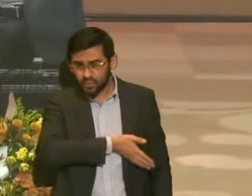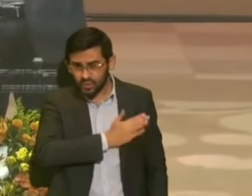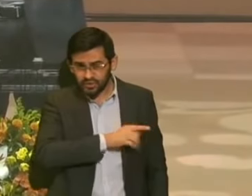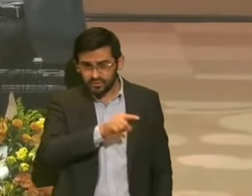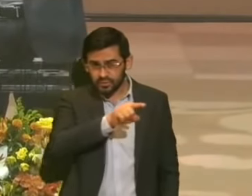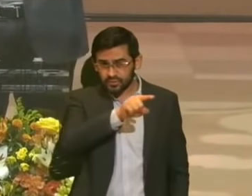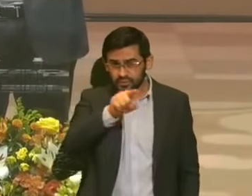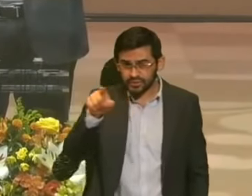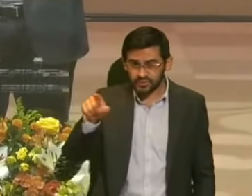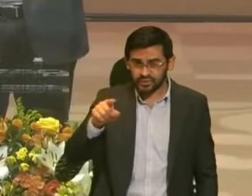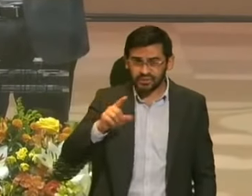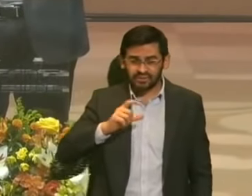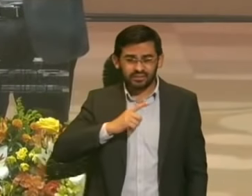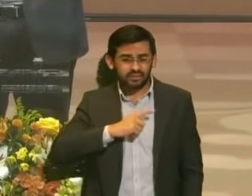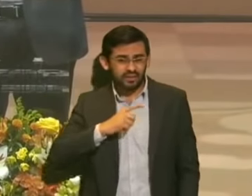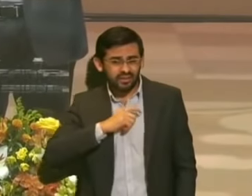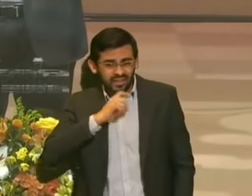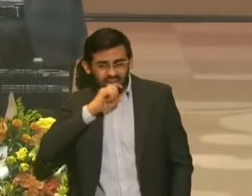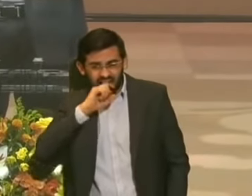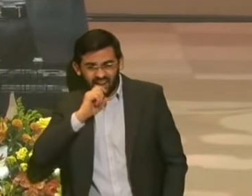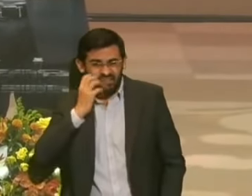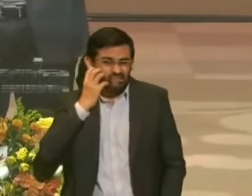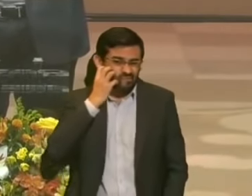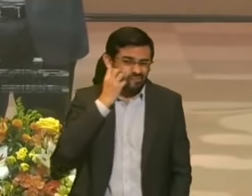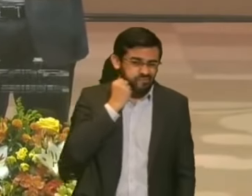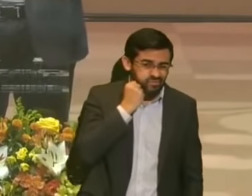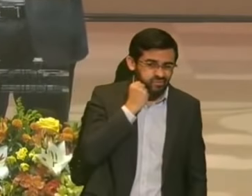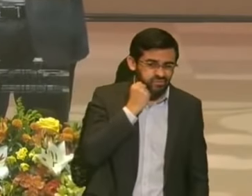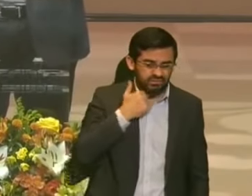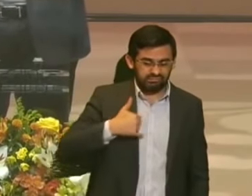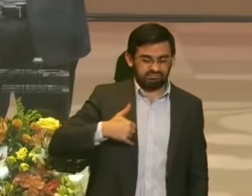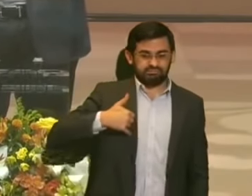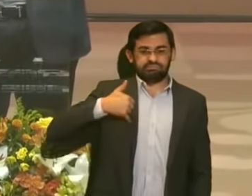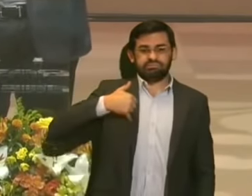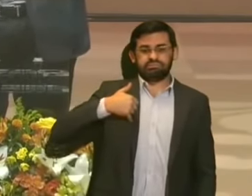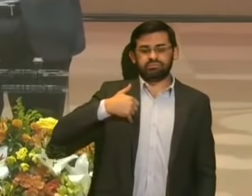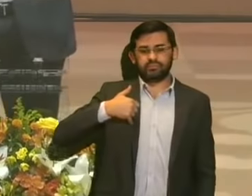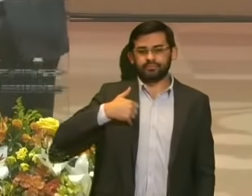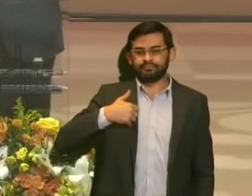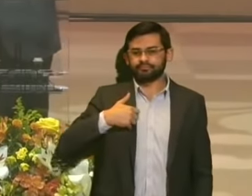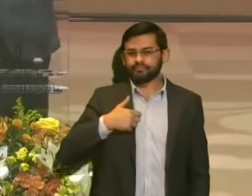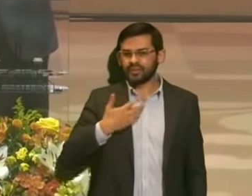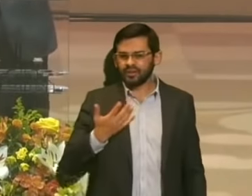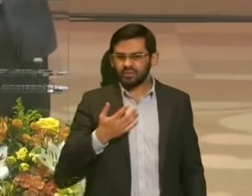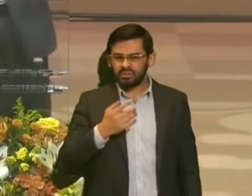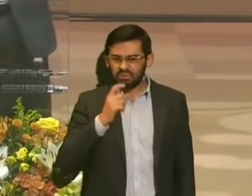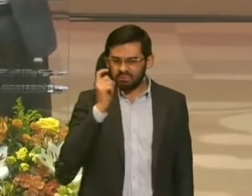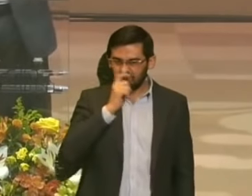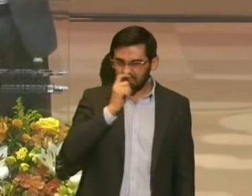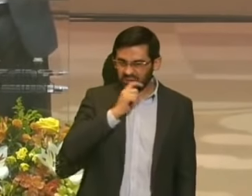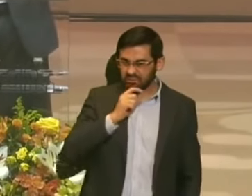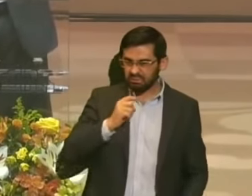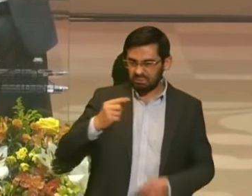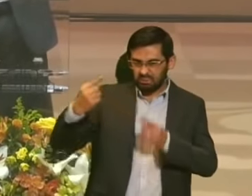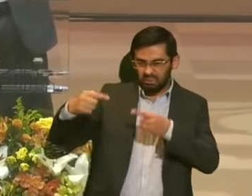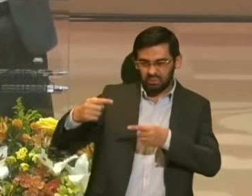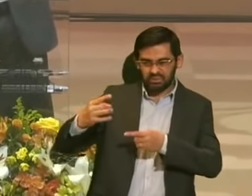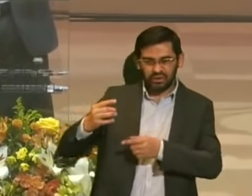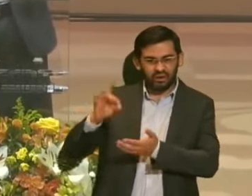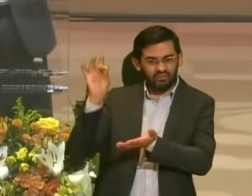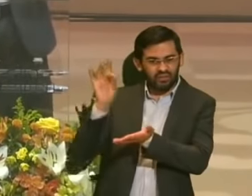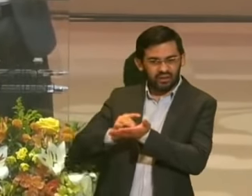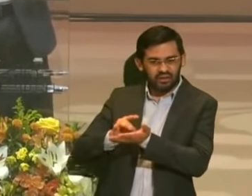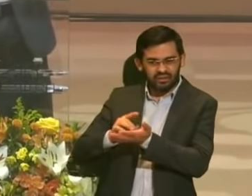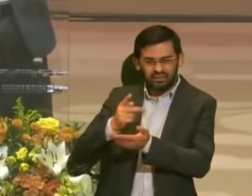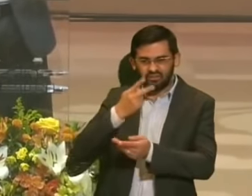existe inveja, amargura, egoísmo, então não mintam contra a verdade, gabando-se